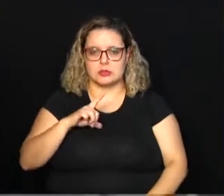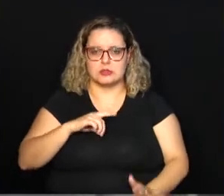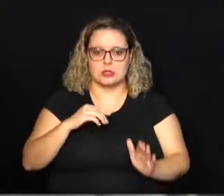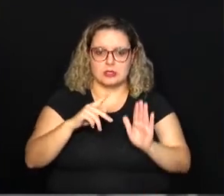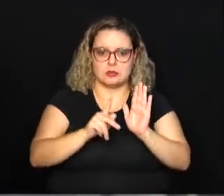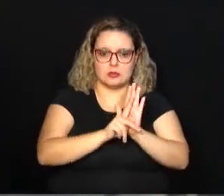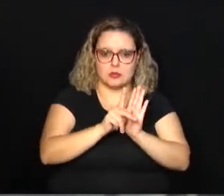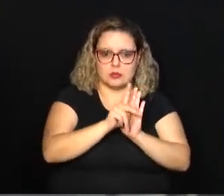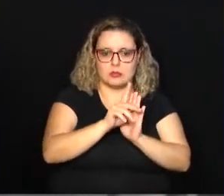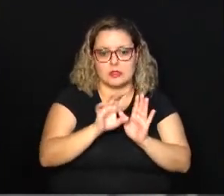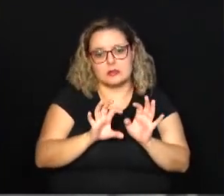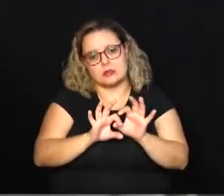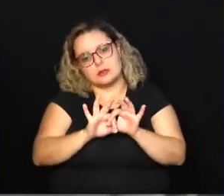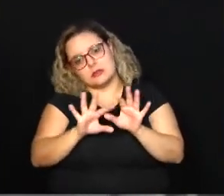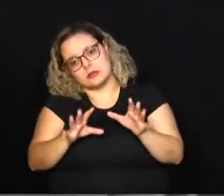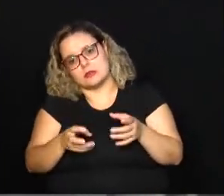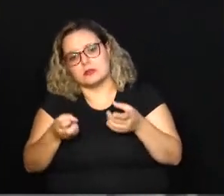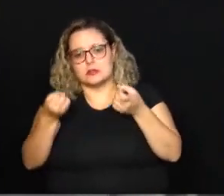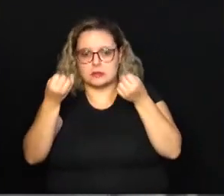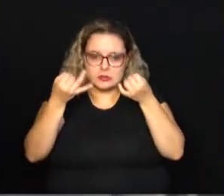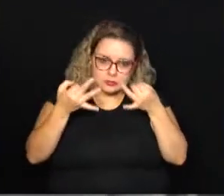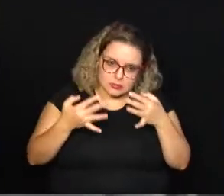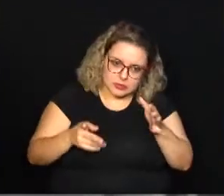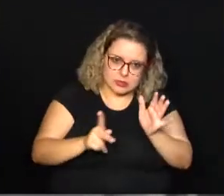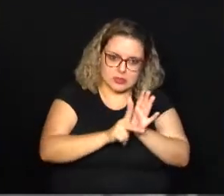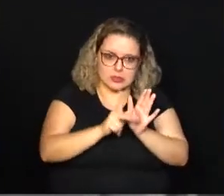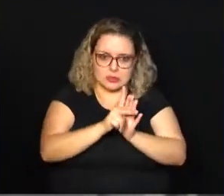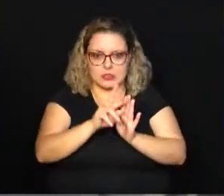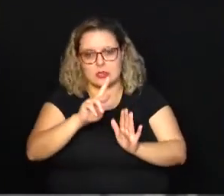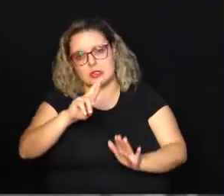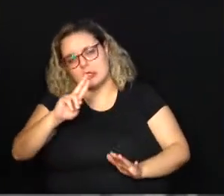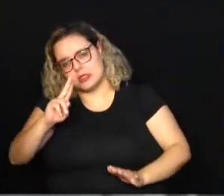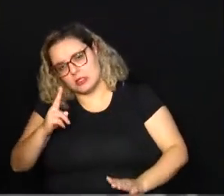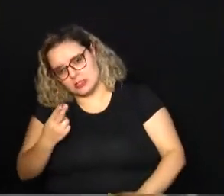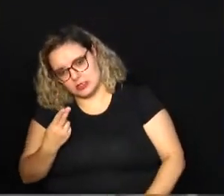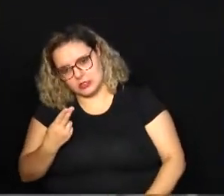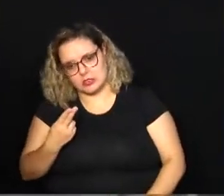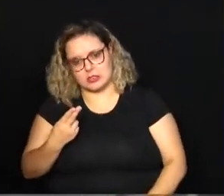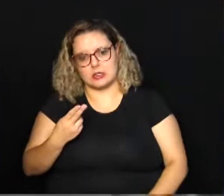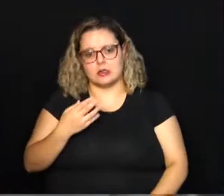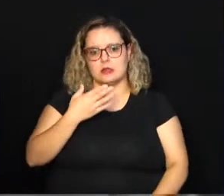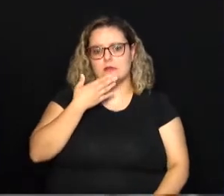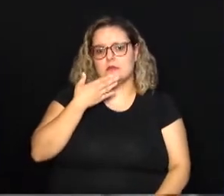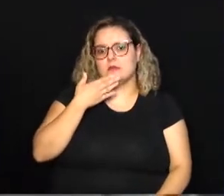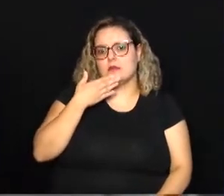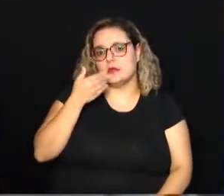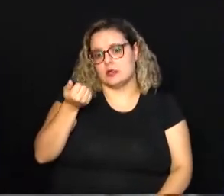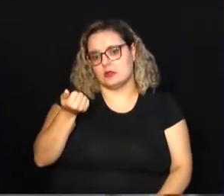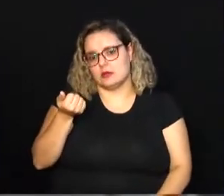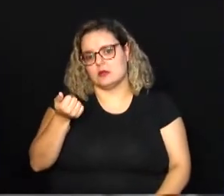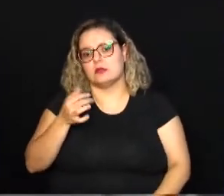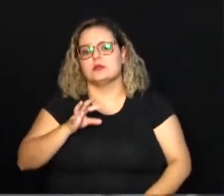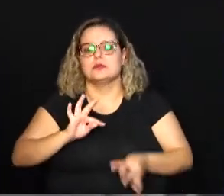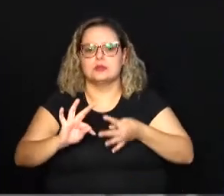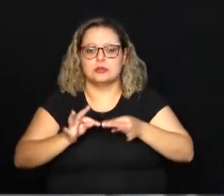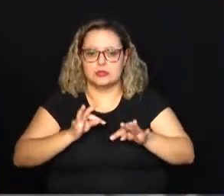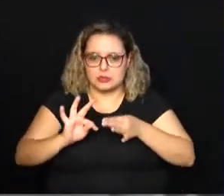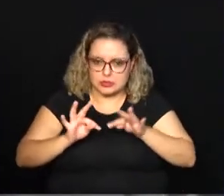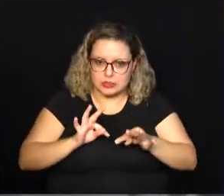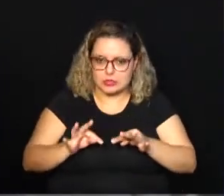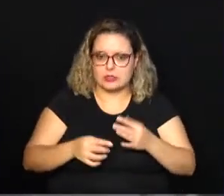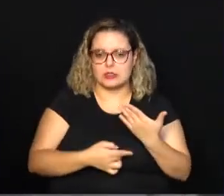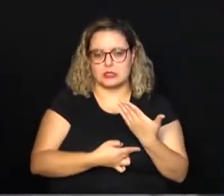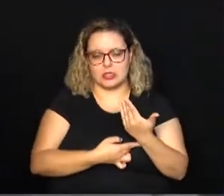ficaria mais à vontade se ele explicasse os projetos em termos de RH, de melhorar, tecnologicamente